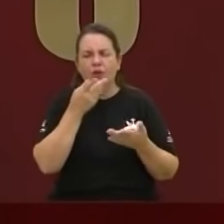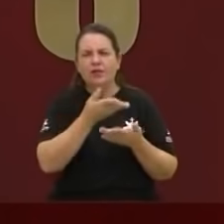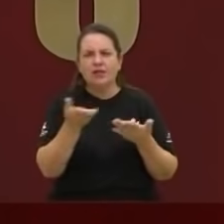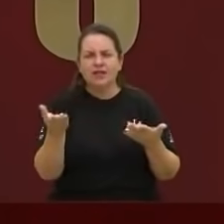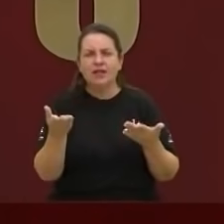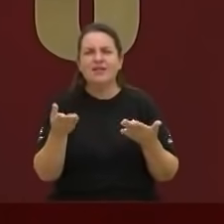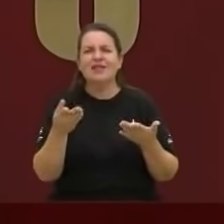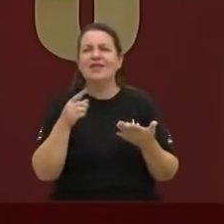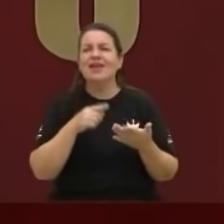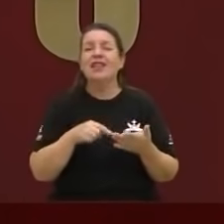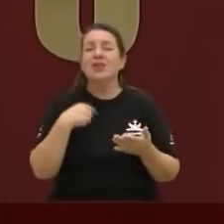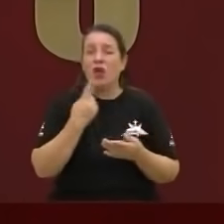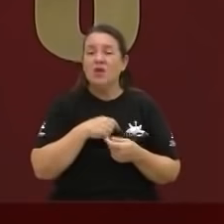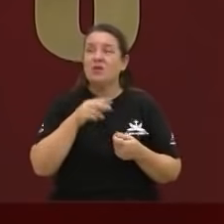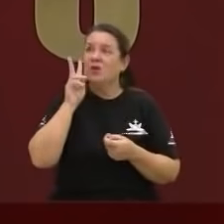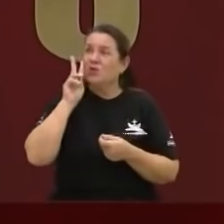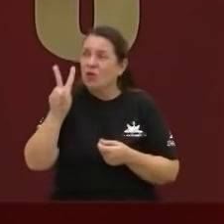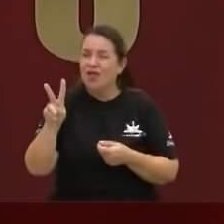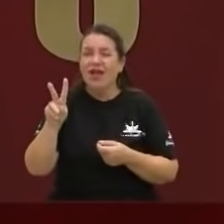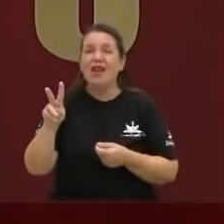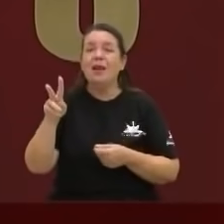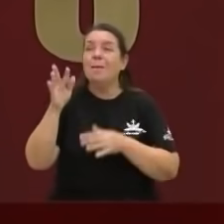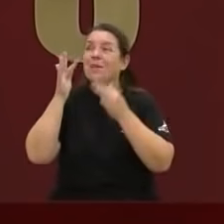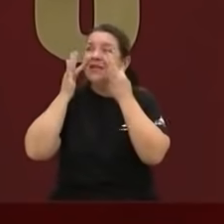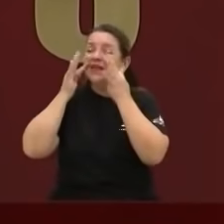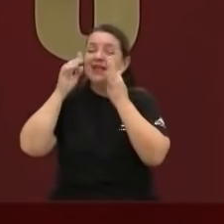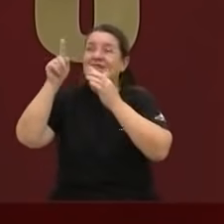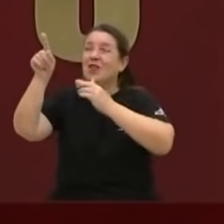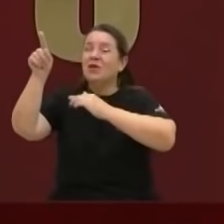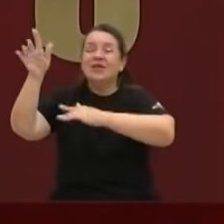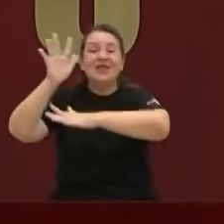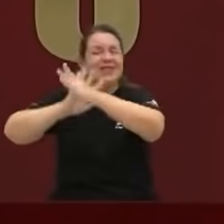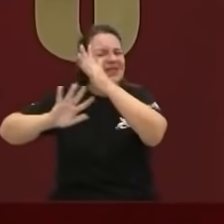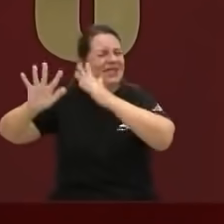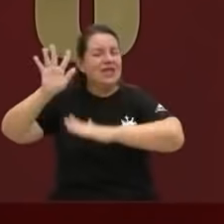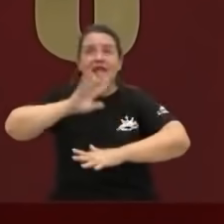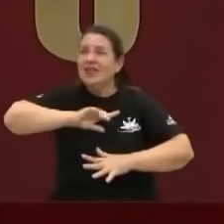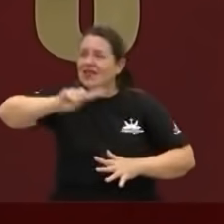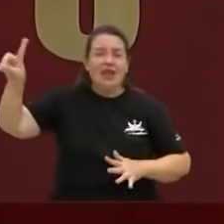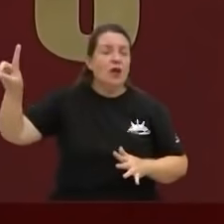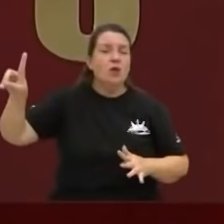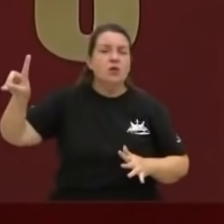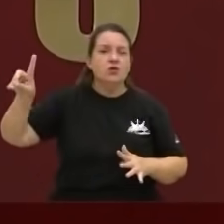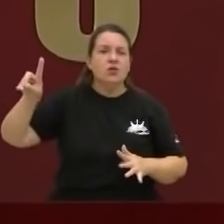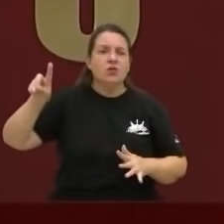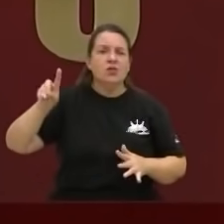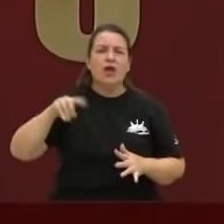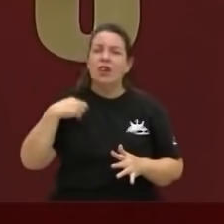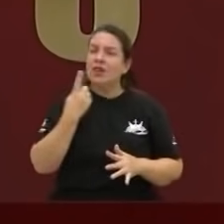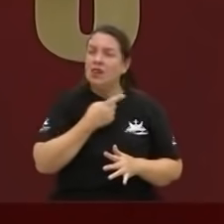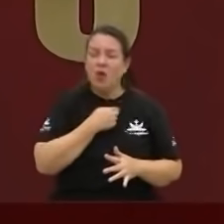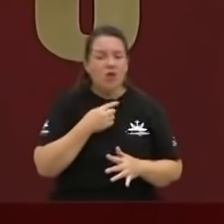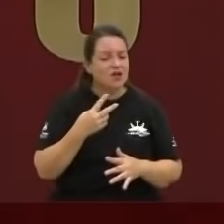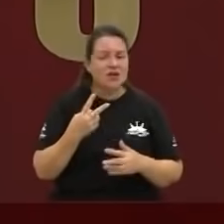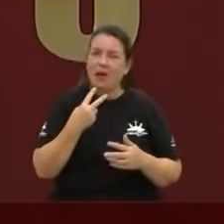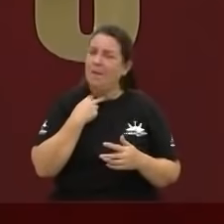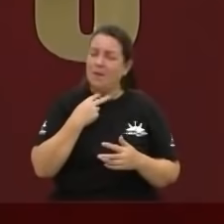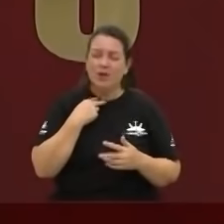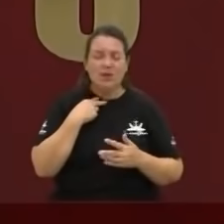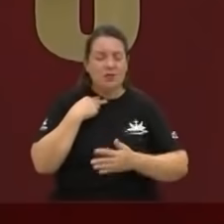mão, afugentar o mal que vem nos tirar o ânimo e a vontade de buscar a Deus, que vem